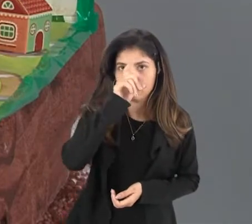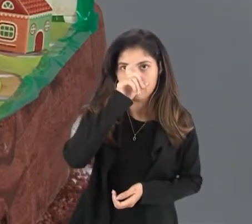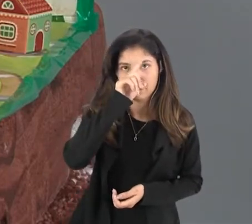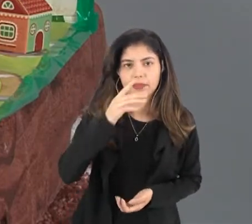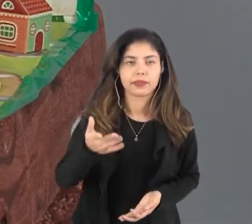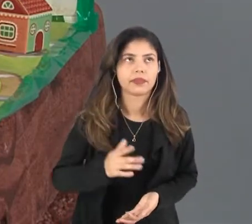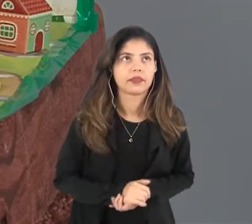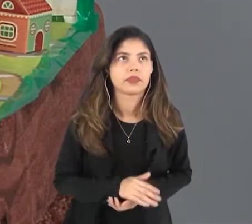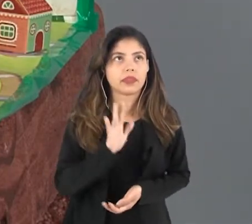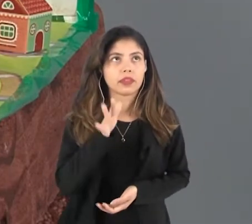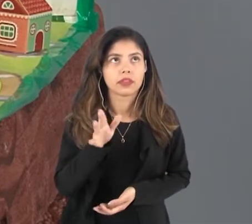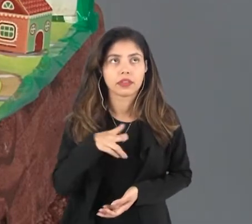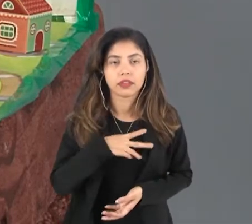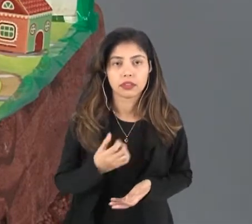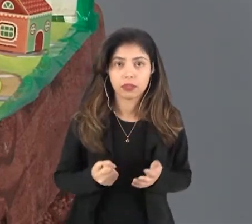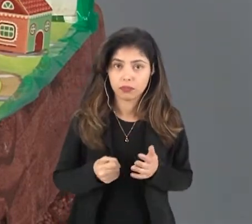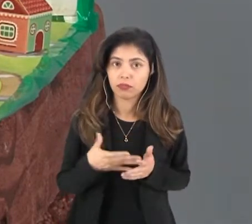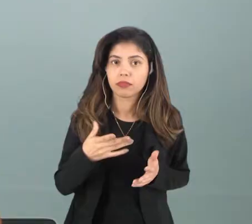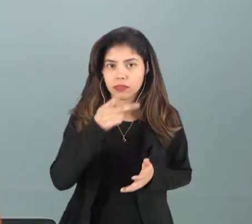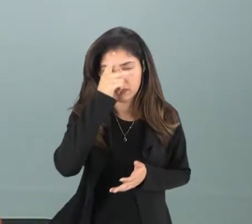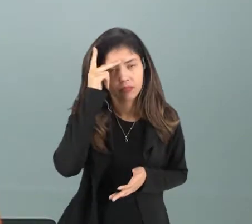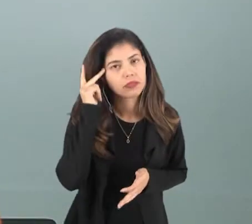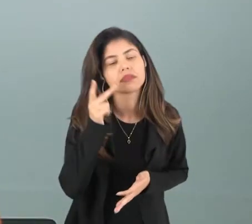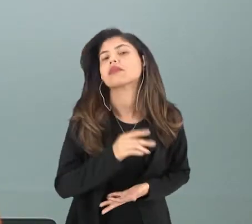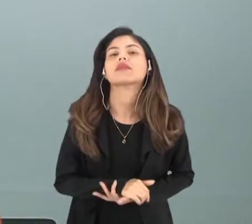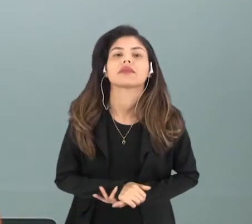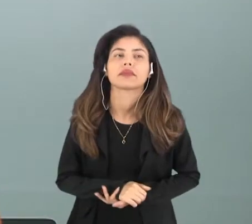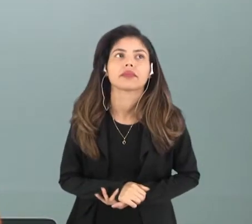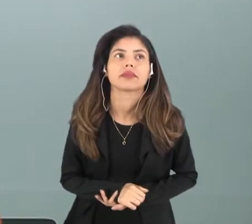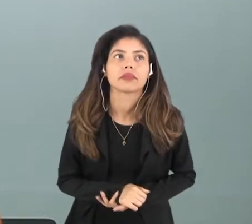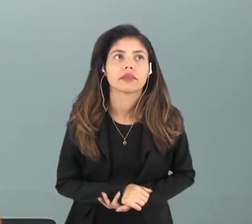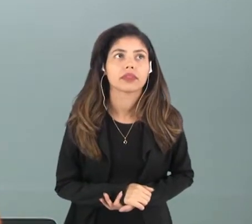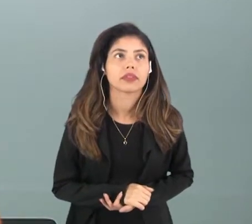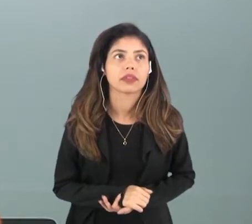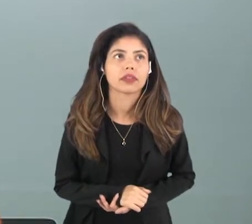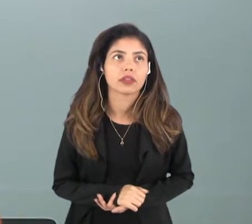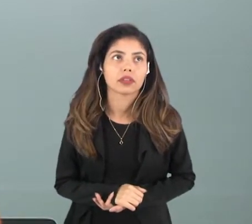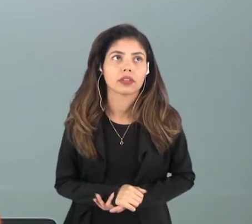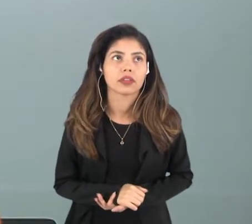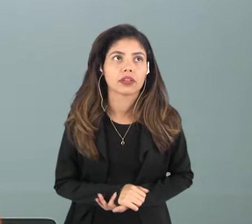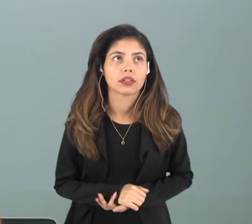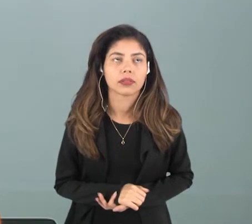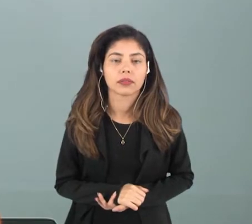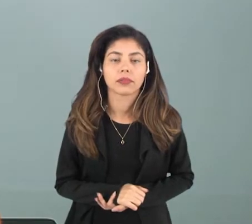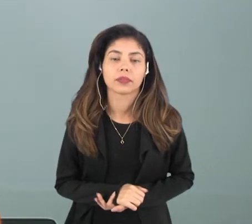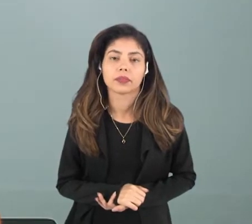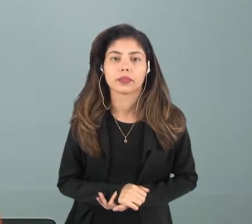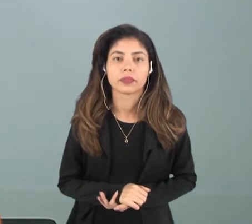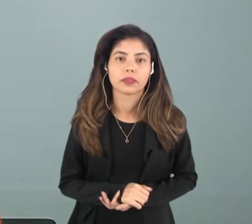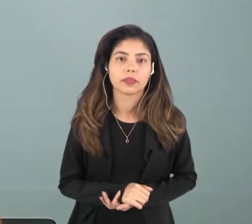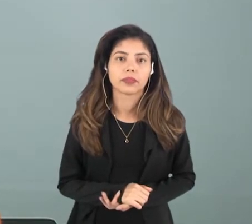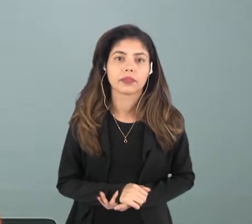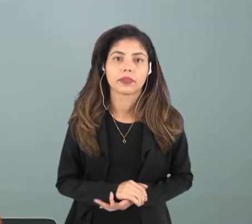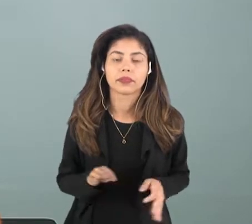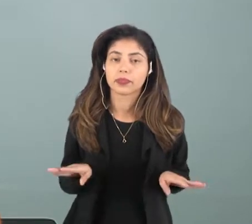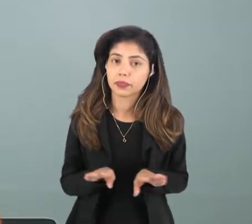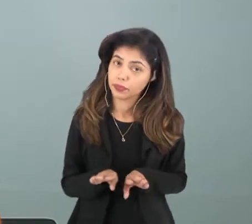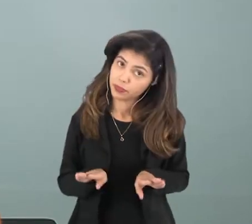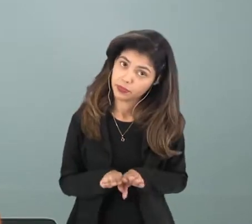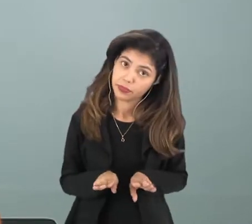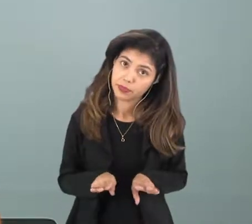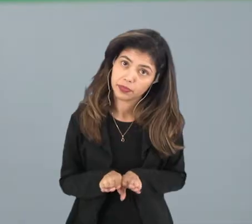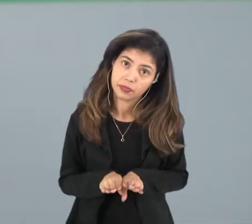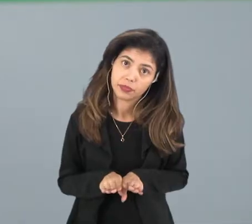Olha aqui, ó, já tá vindo bastante gente, né? E nós temos aqui também essa senhora aqui, ó, que estava